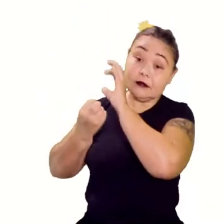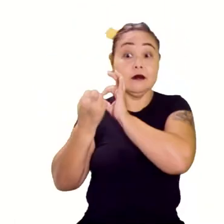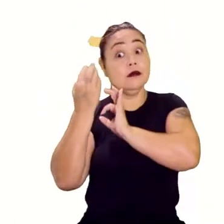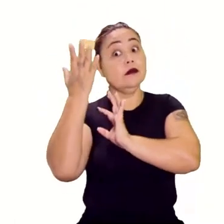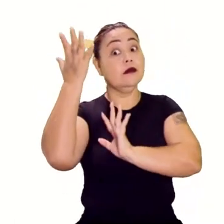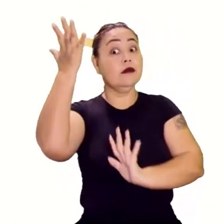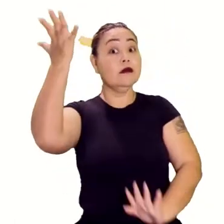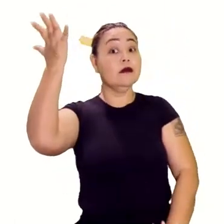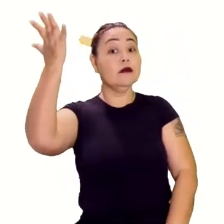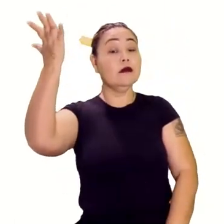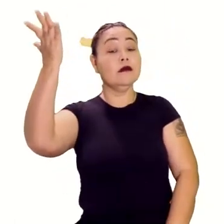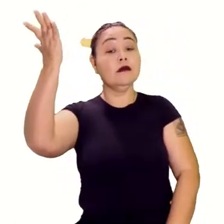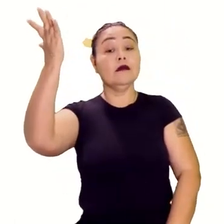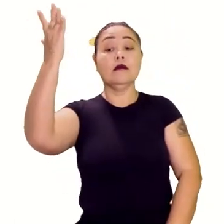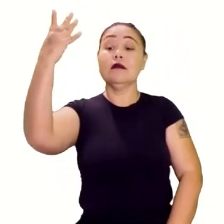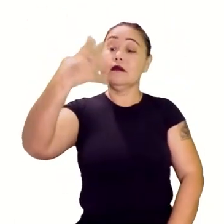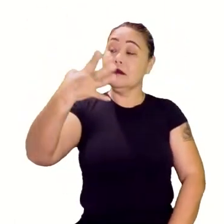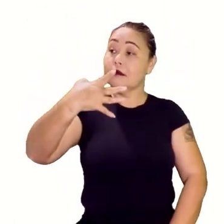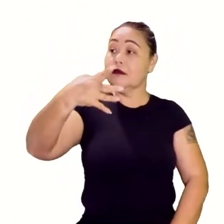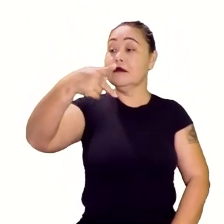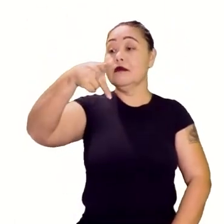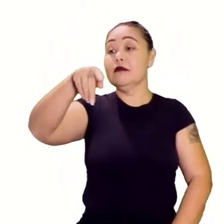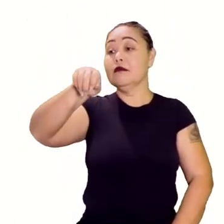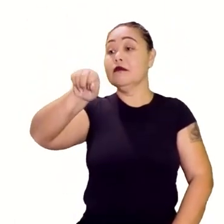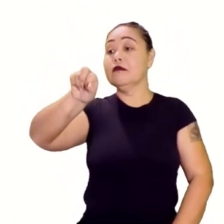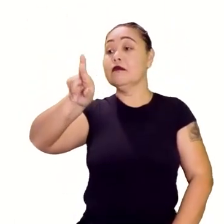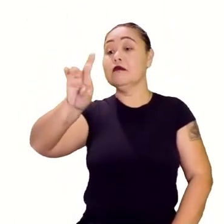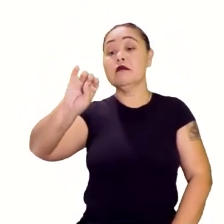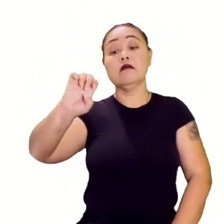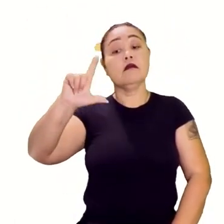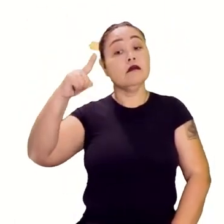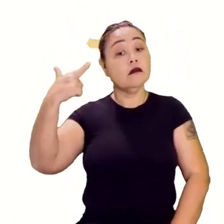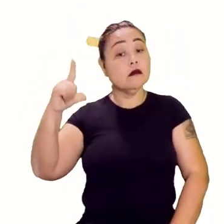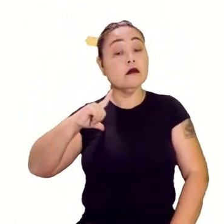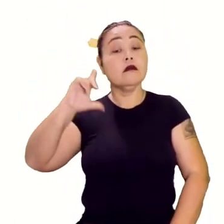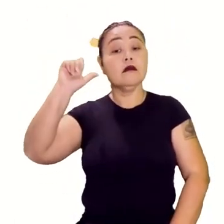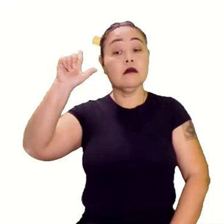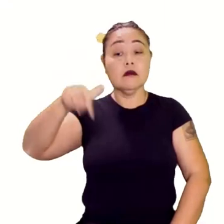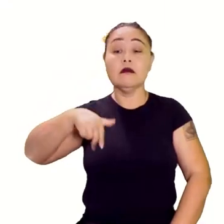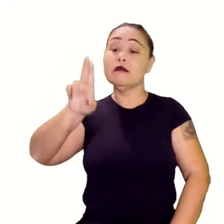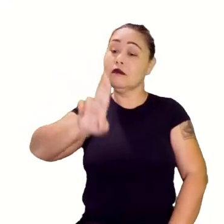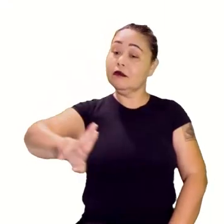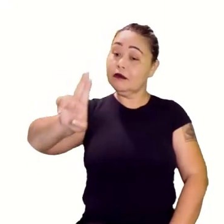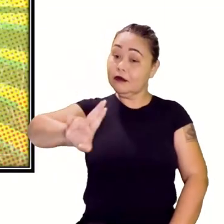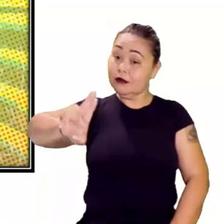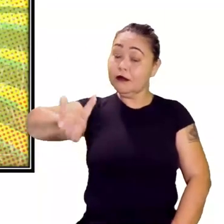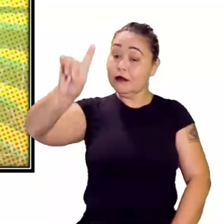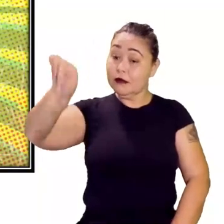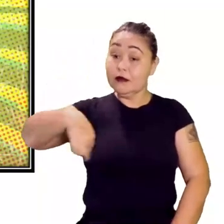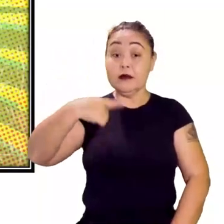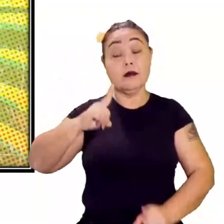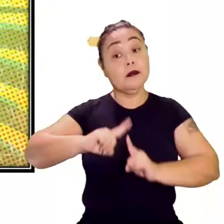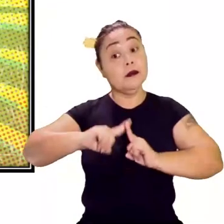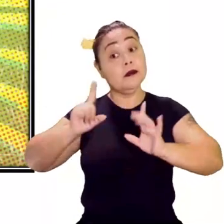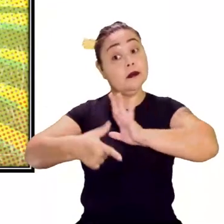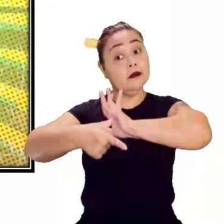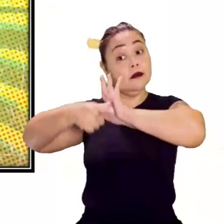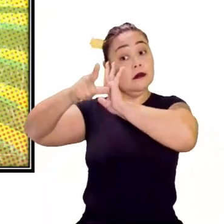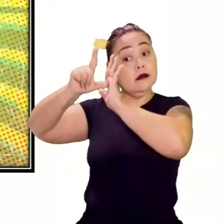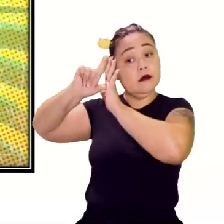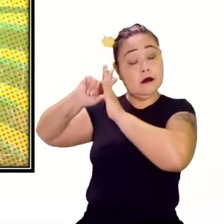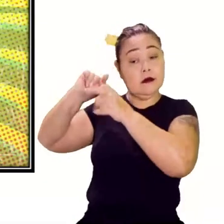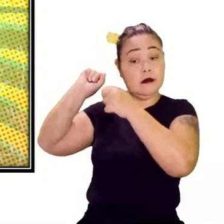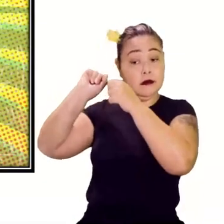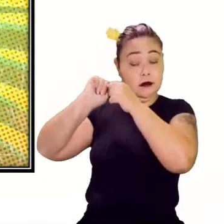cartola mágica, temos a parte 4 de função logarítmica, que são as aplicações. Mas antes